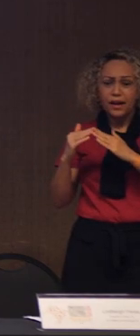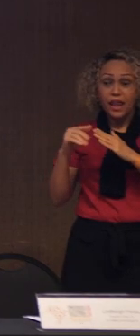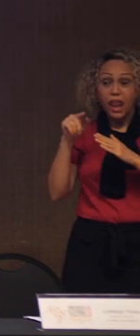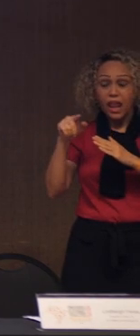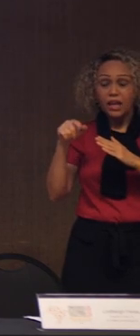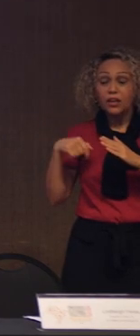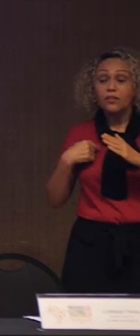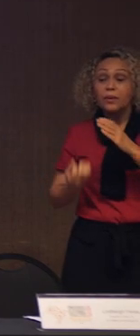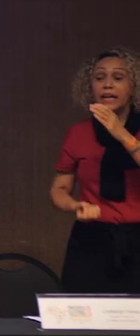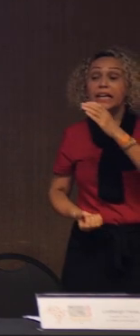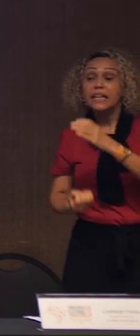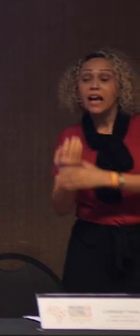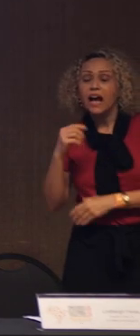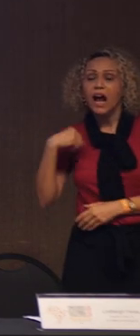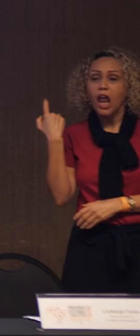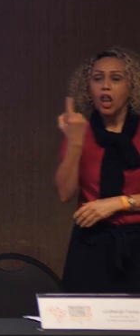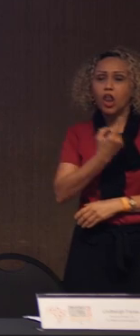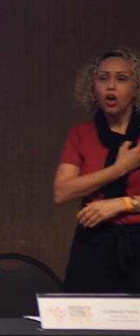igreja evangélica.